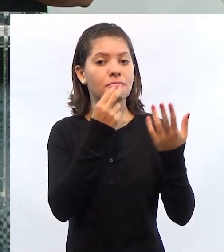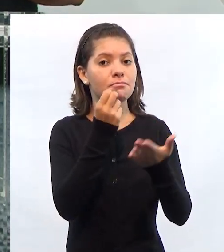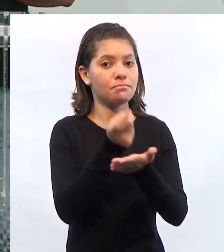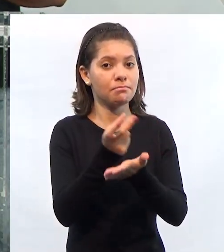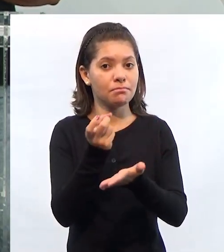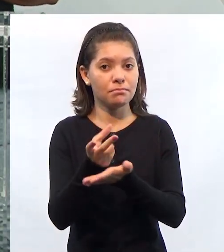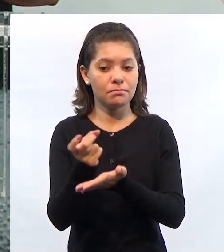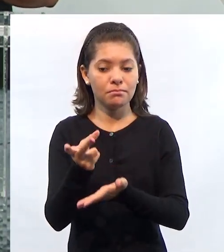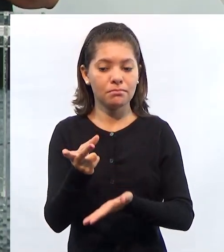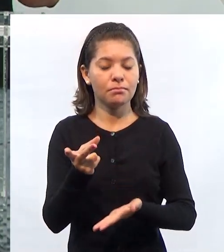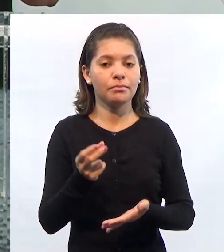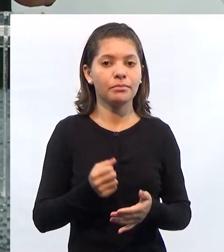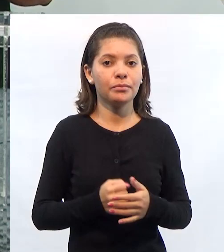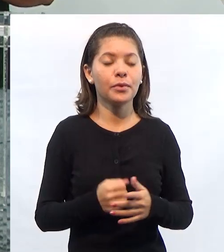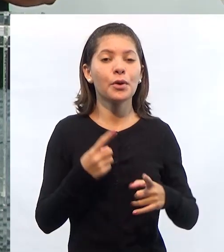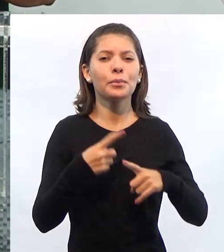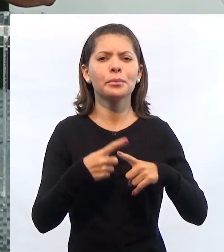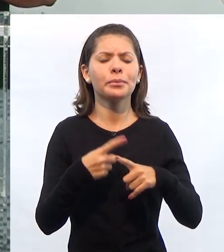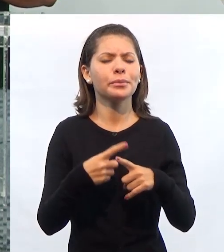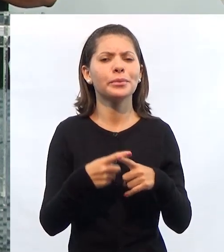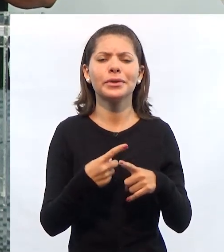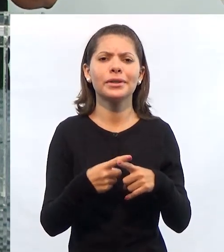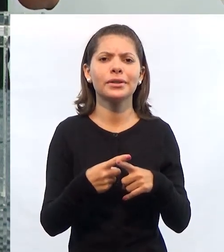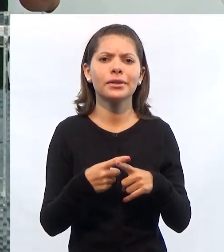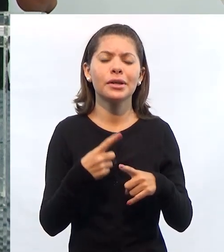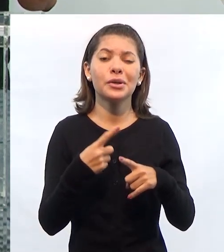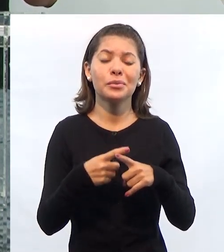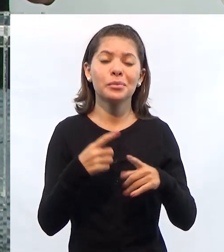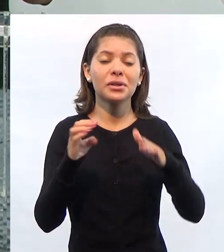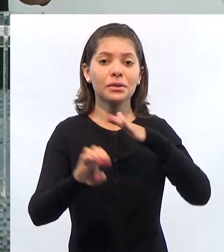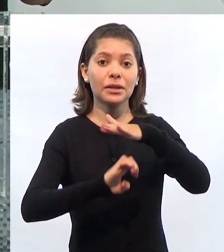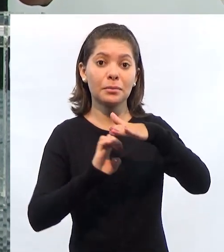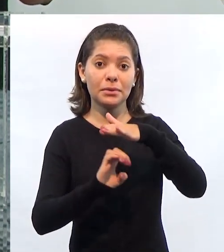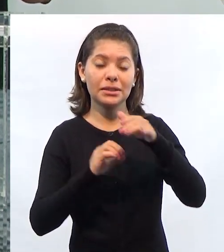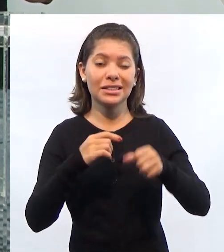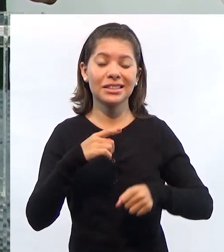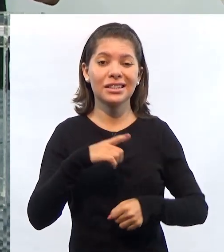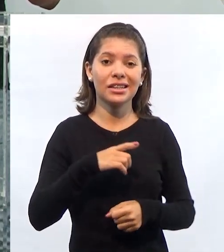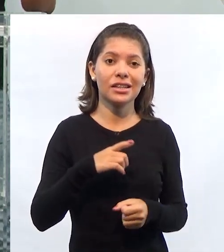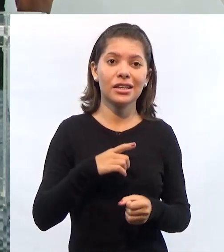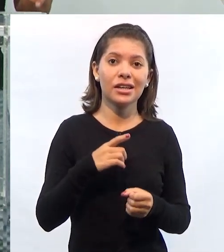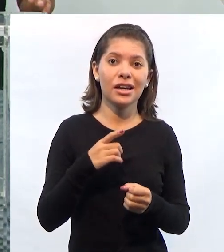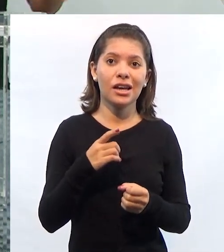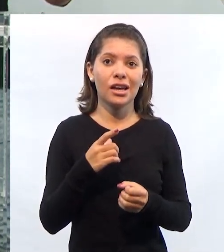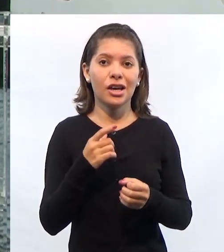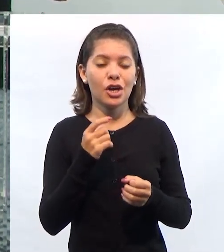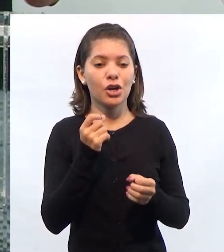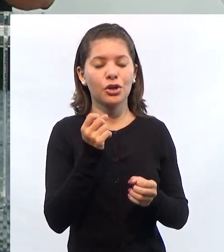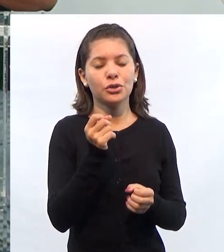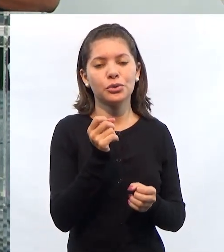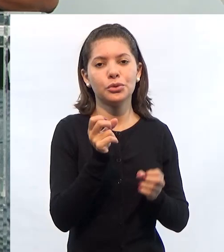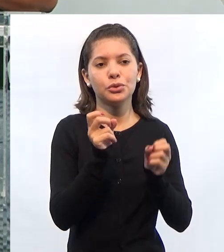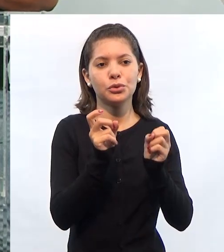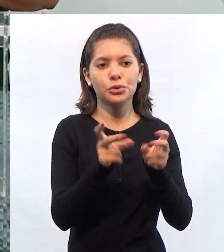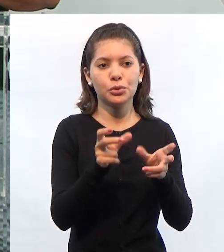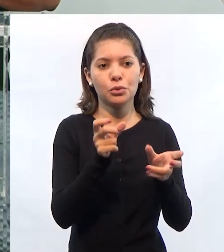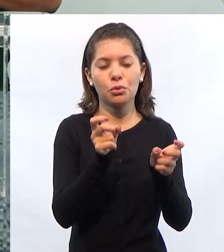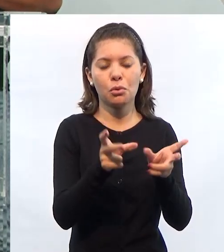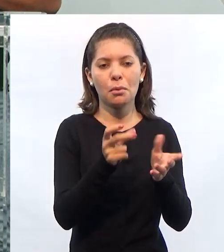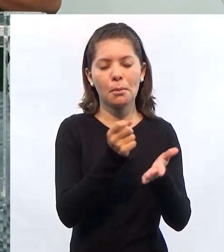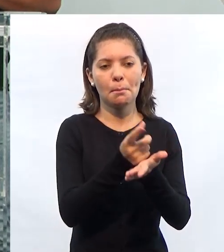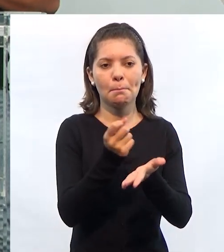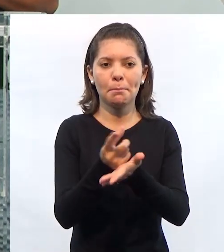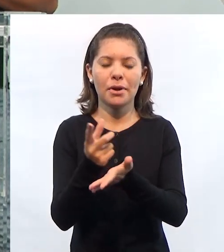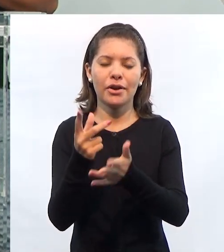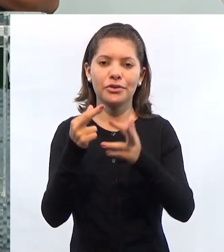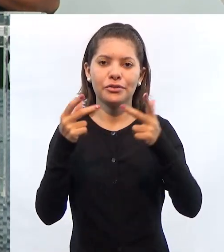aquela empresa. Por que isso? Porque quando a empresa ela tem a possibilidade de comprar desse ou desse fornecedor, o